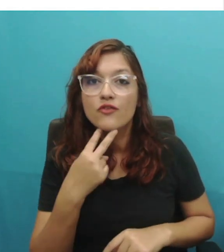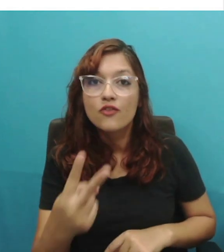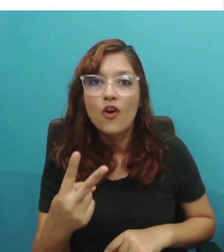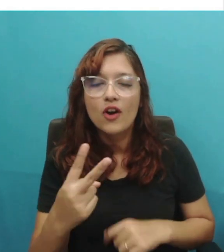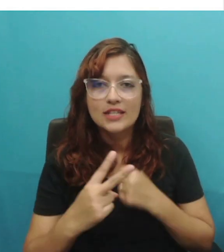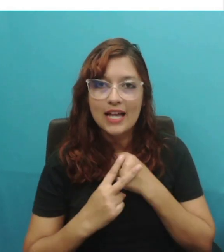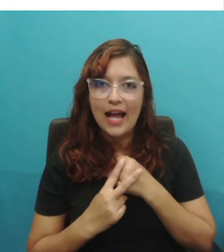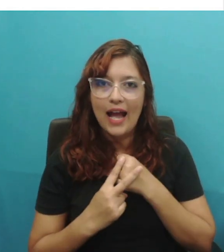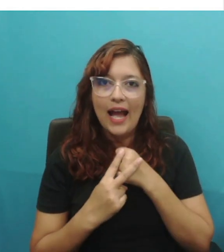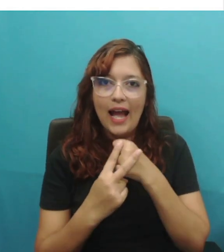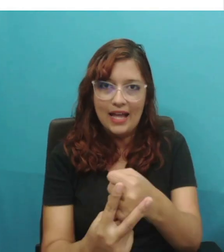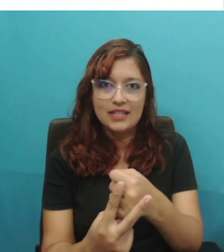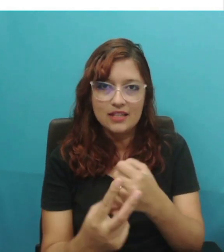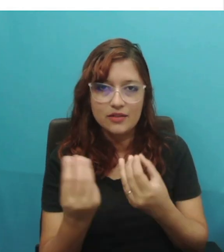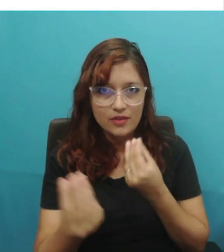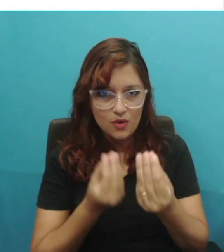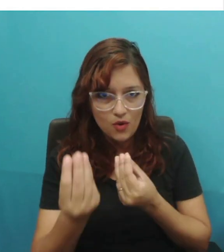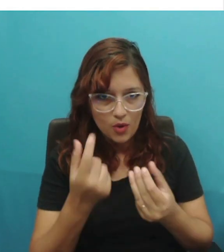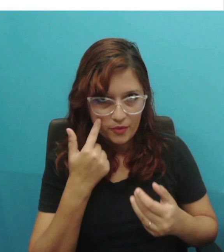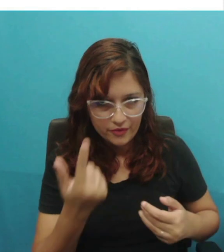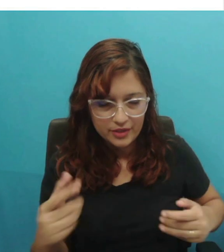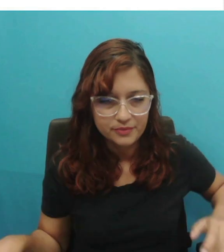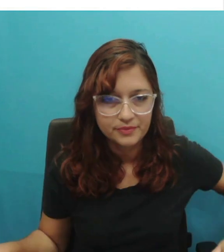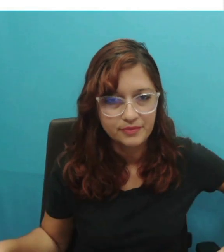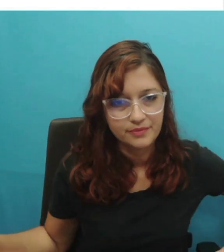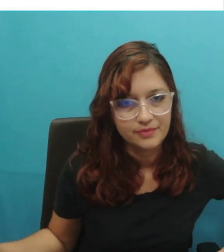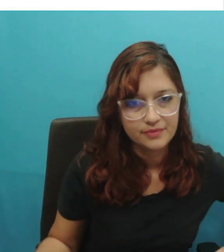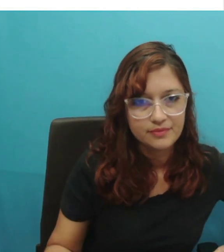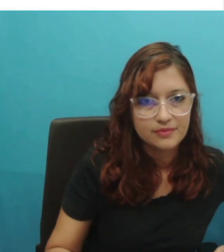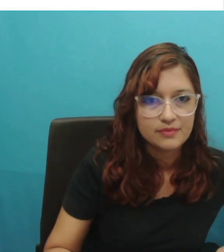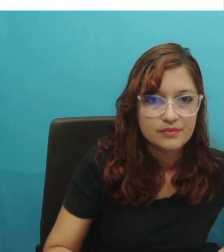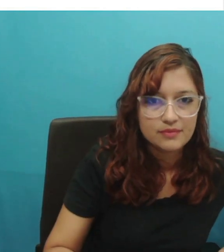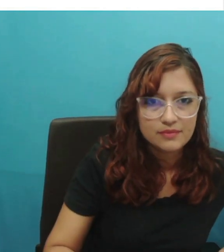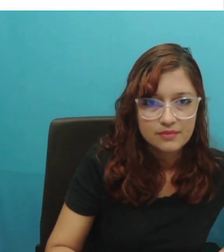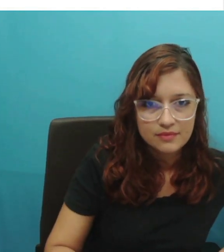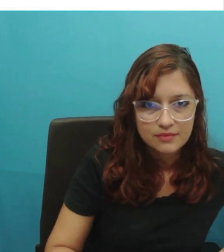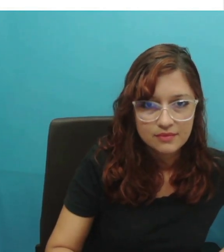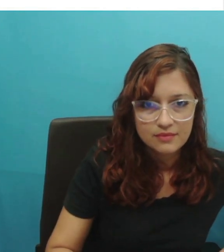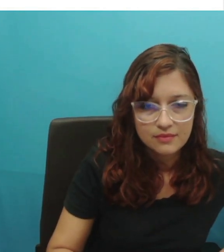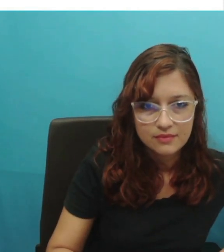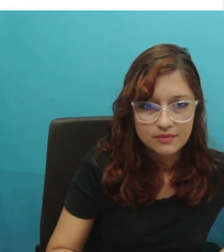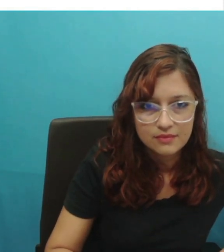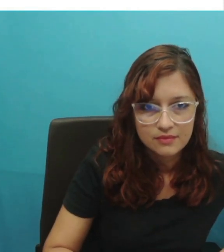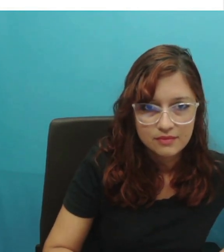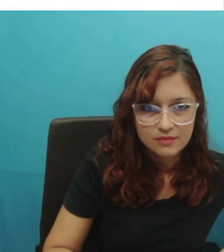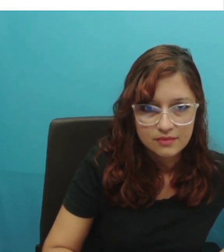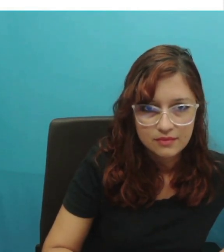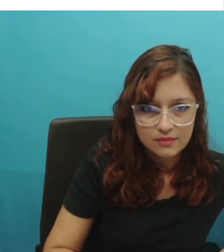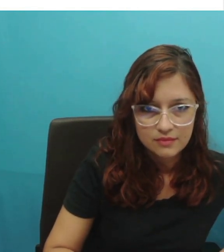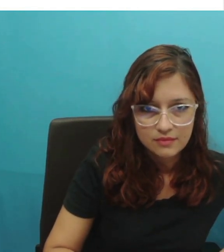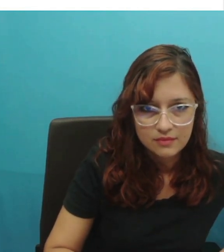Porque a frase na voz ativa ficaria como?